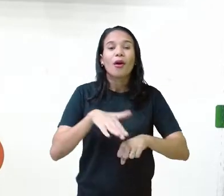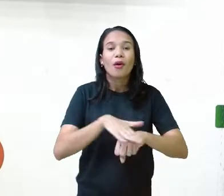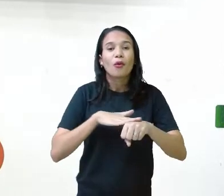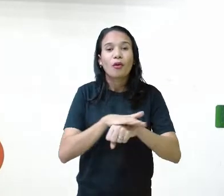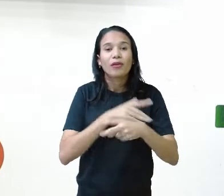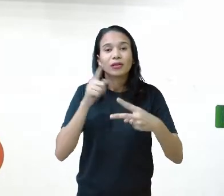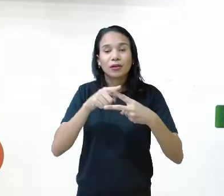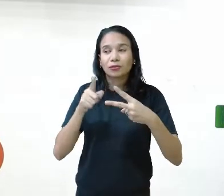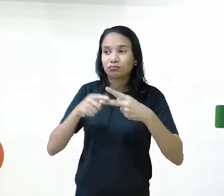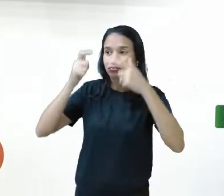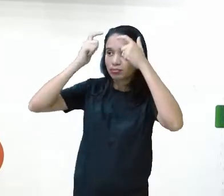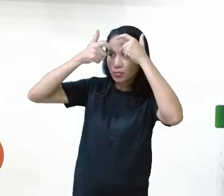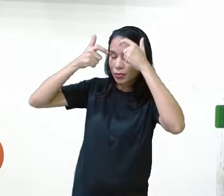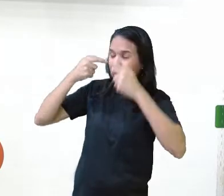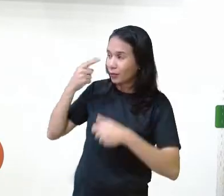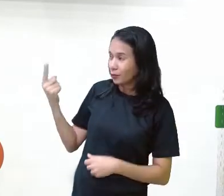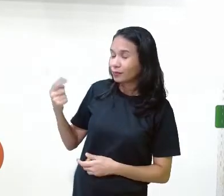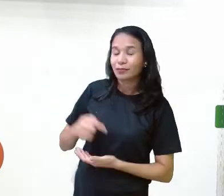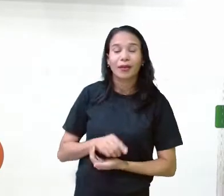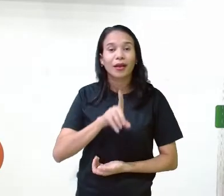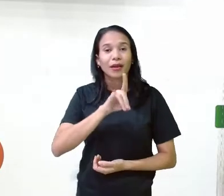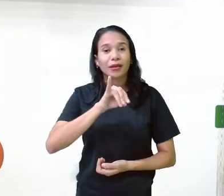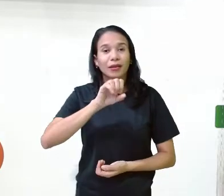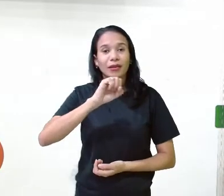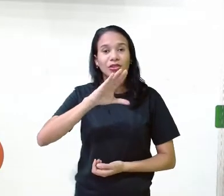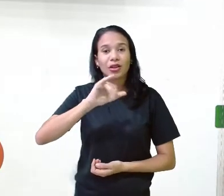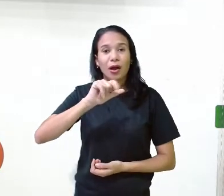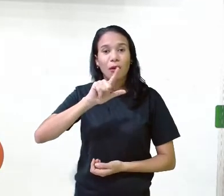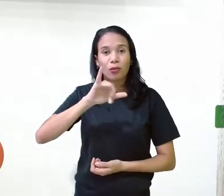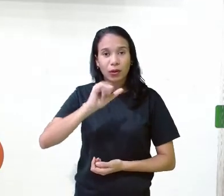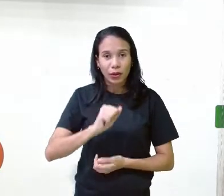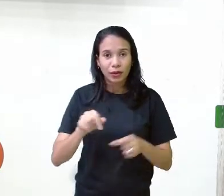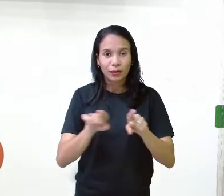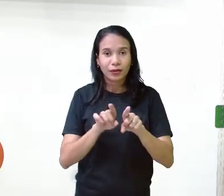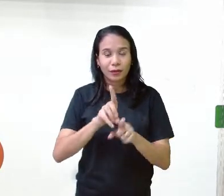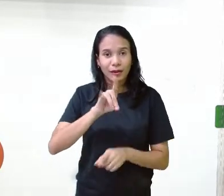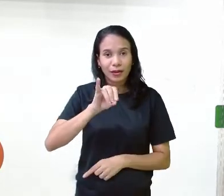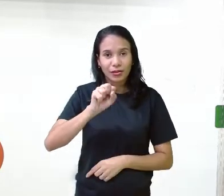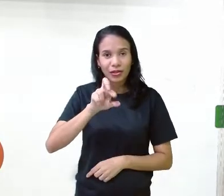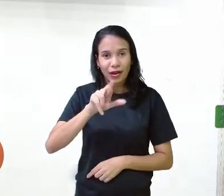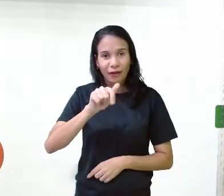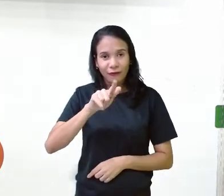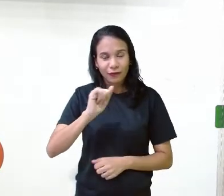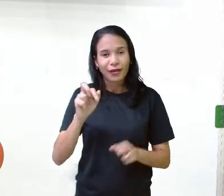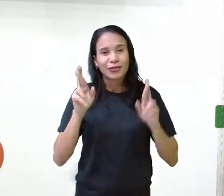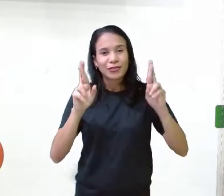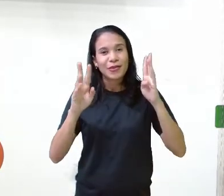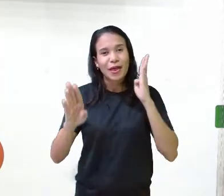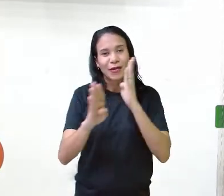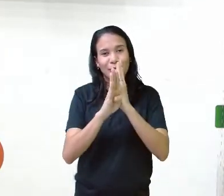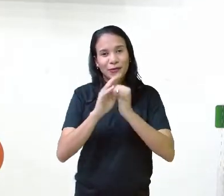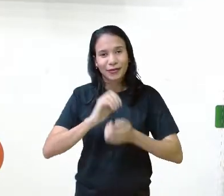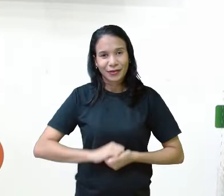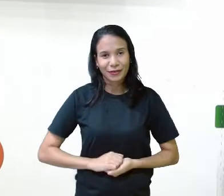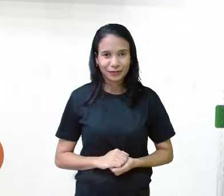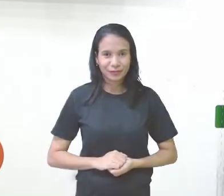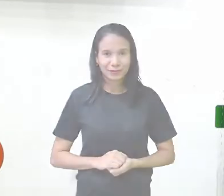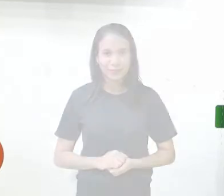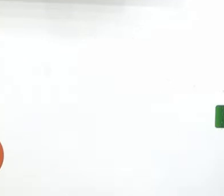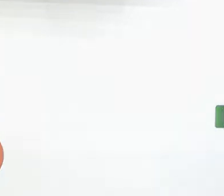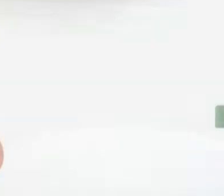mais 2 transtornos, sobre a descalculia e a disgrafia. Eu aguardo vocês no nosso próximo momento.